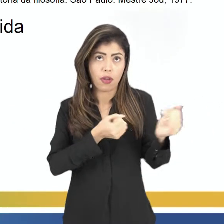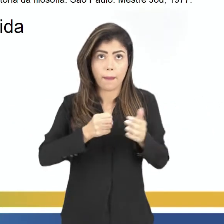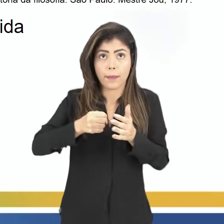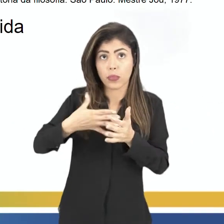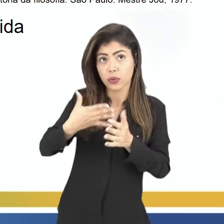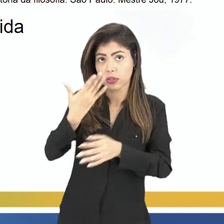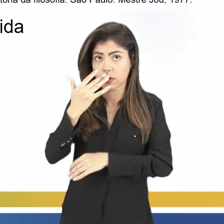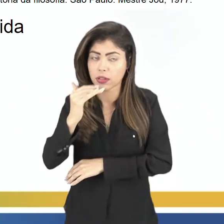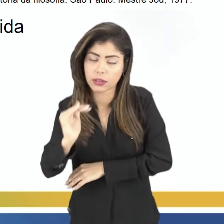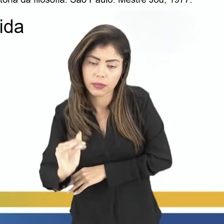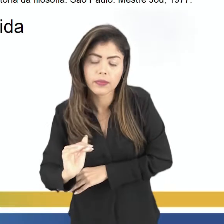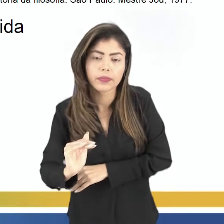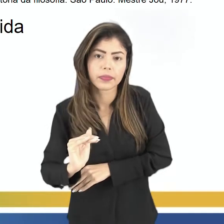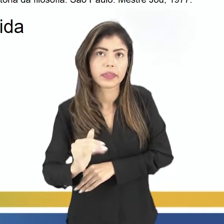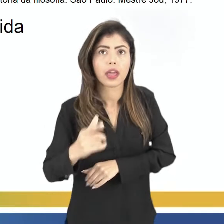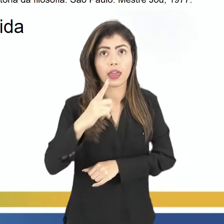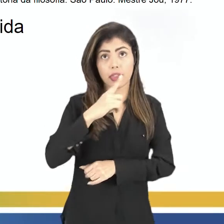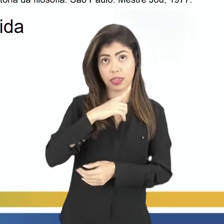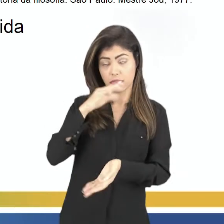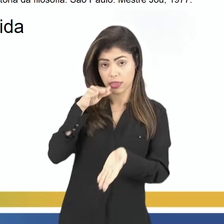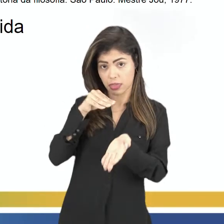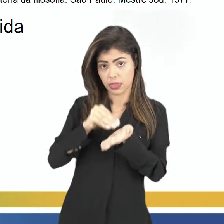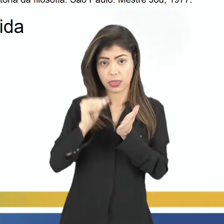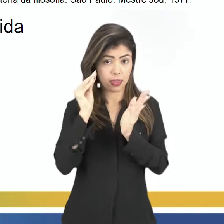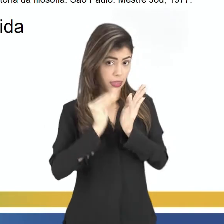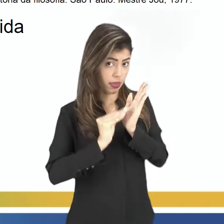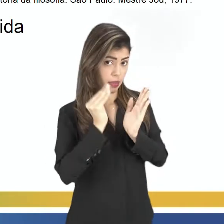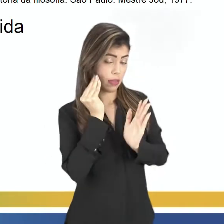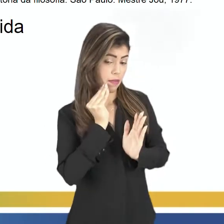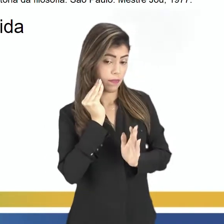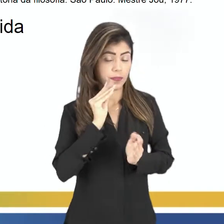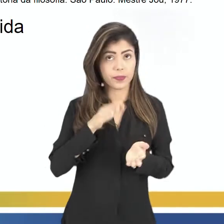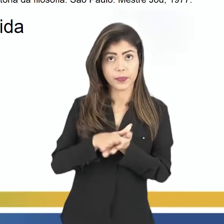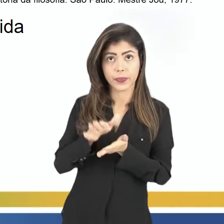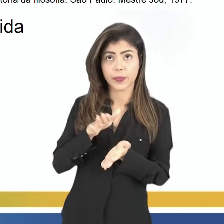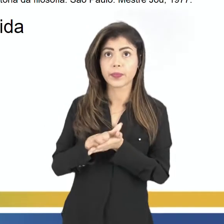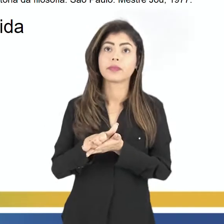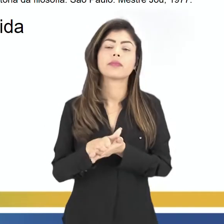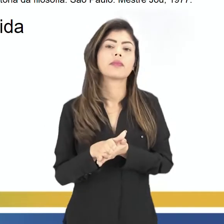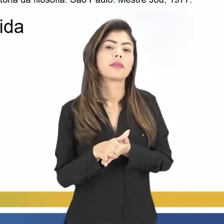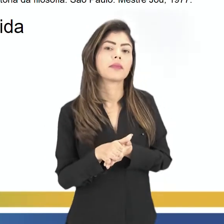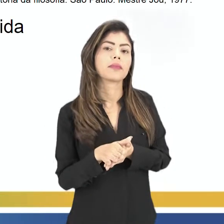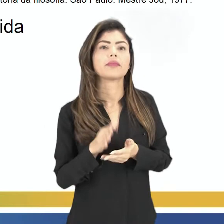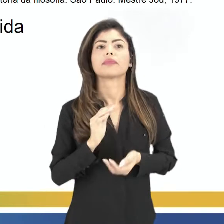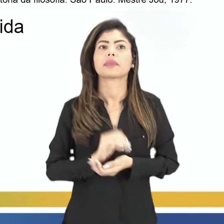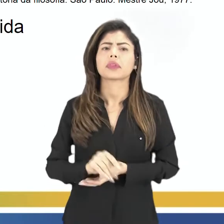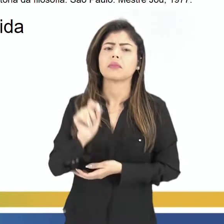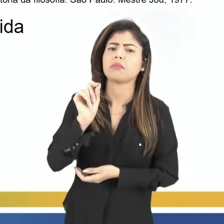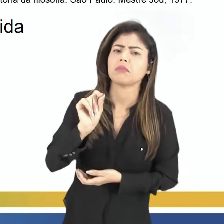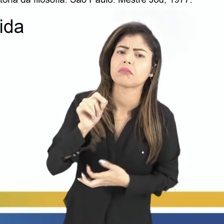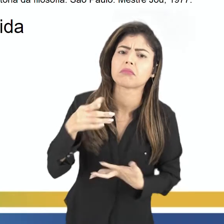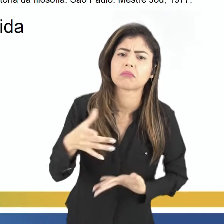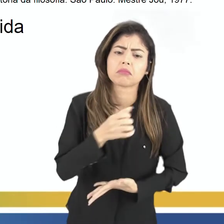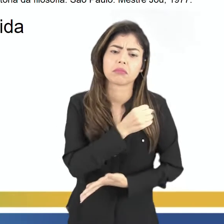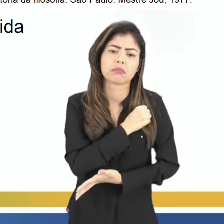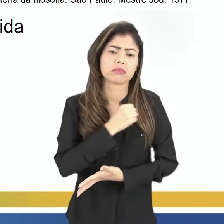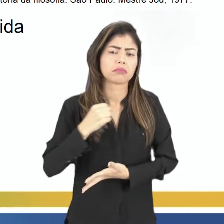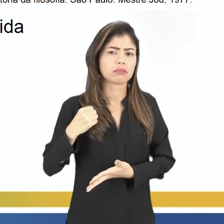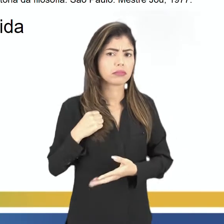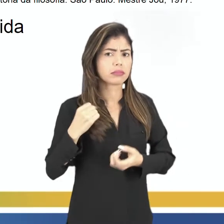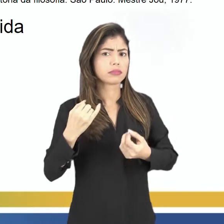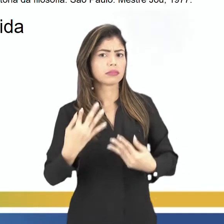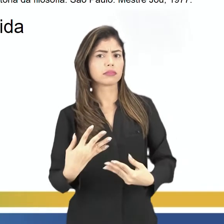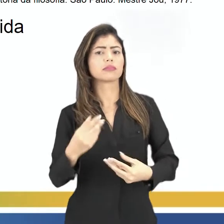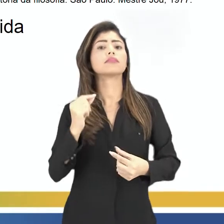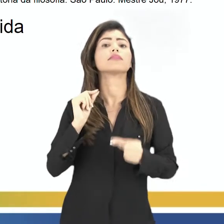muitos quase crianças, que ele tenta imprimir sua orientação. A questão é sobre o que eu sei sobre Sócrates, né? Sócrates